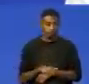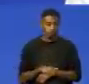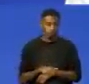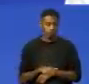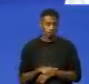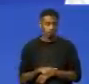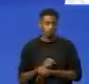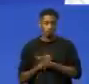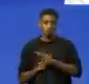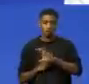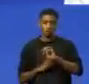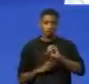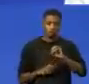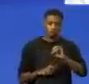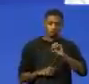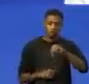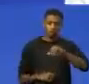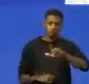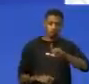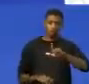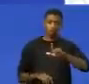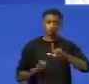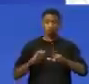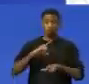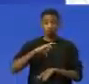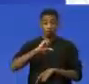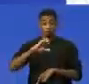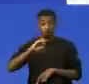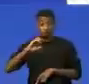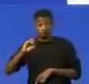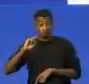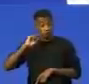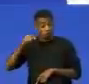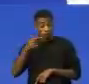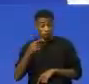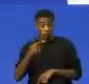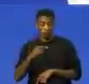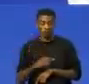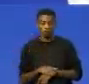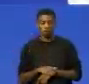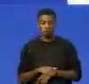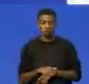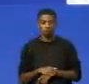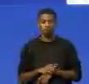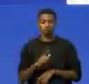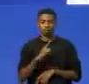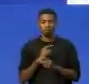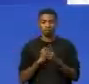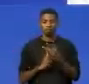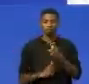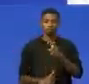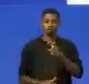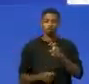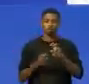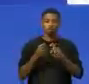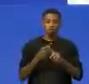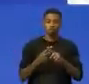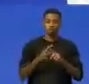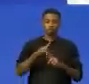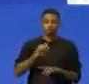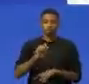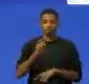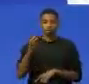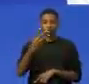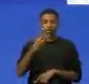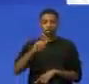tem 500 miligramas. Se eu tenho 900 mil comprimidos, que seria o lote, você teria 45 vezes 10 a quarta